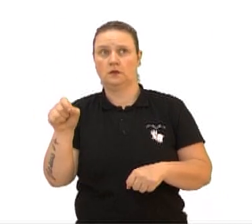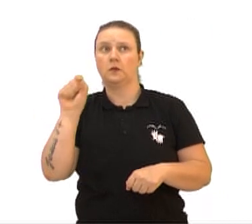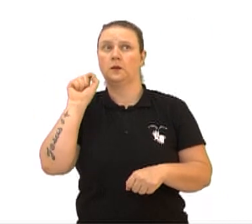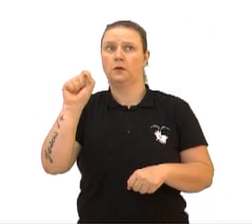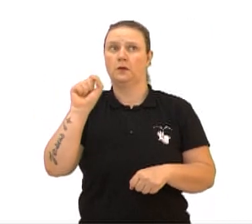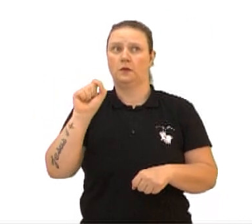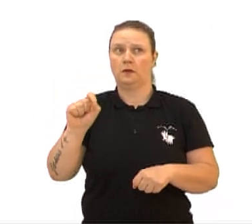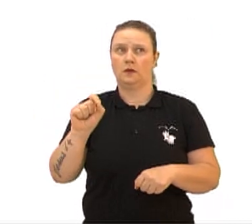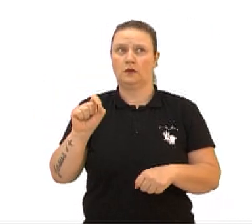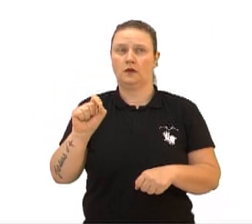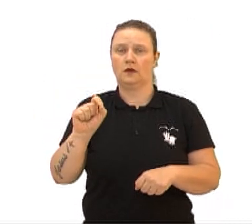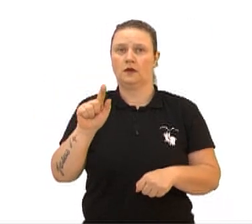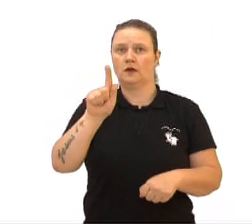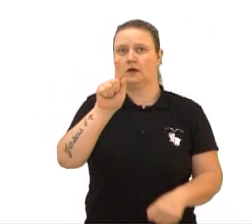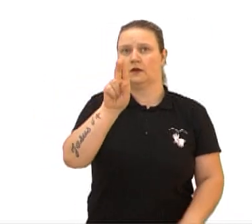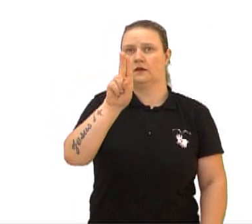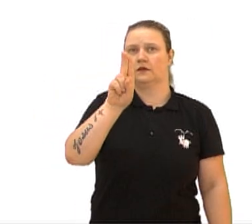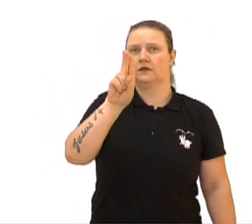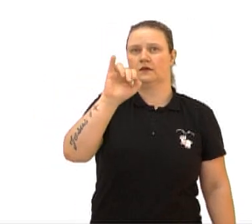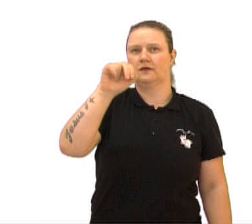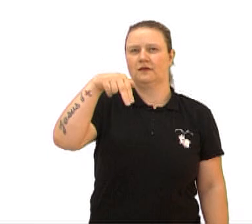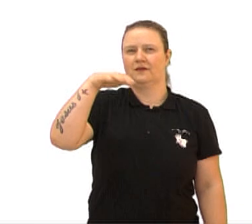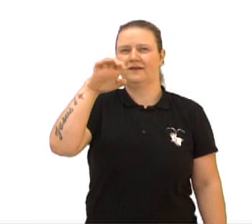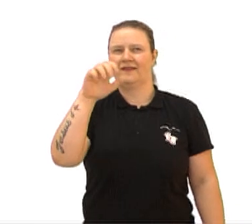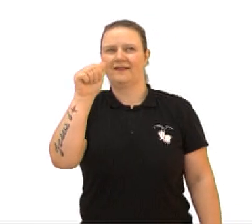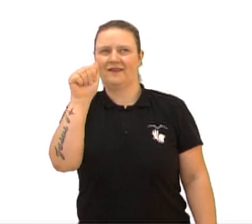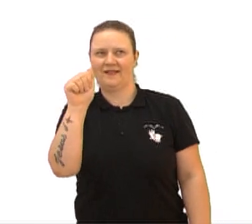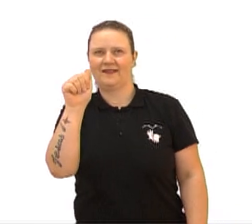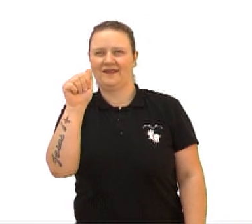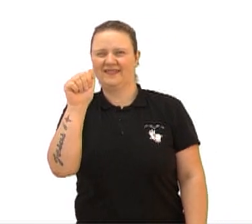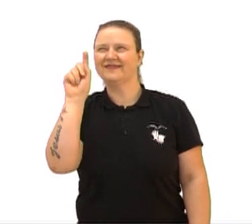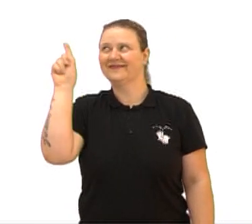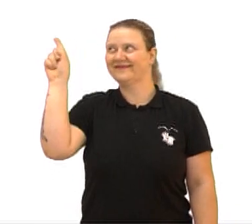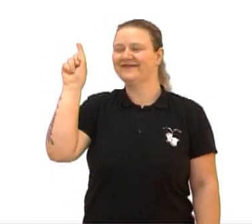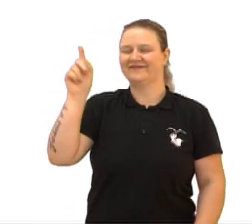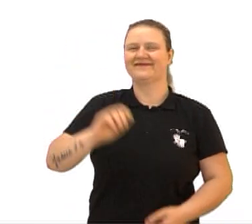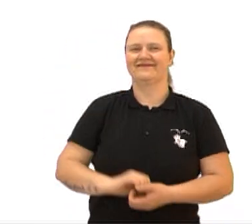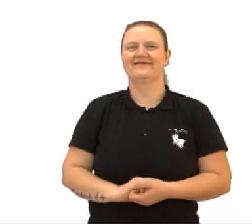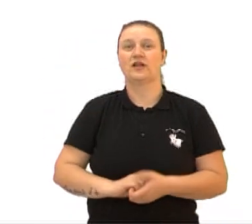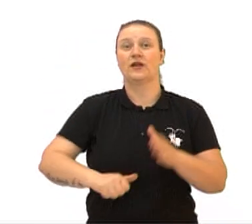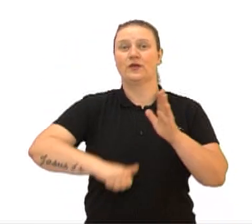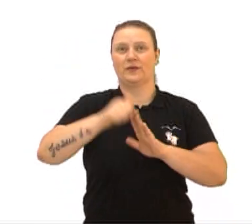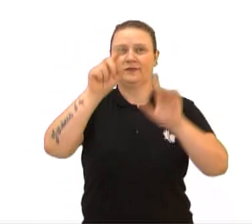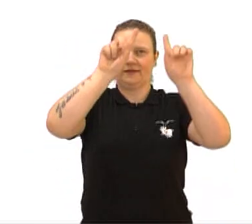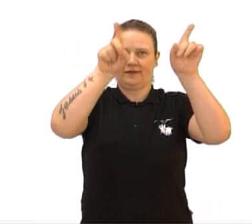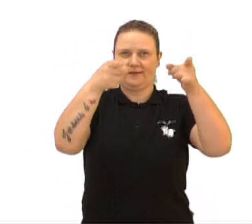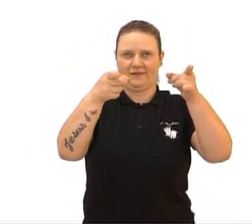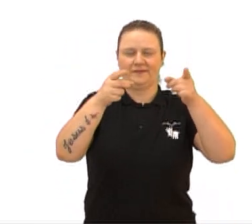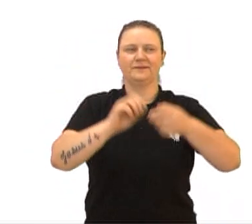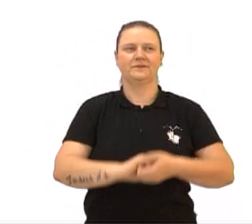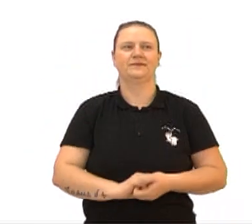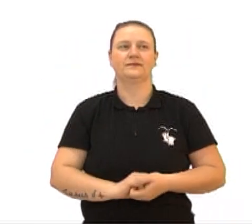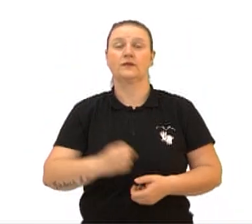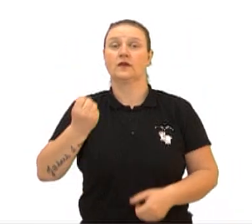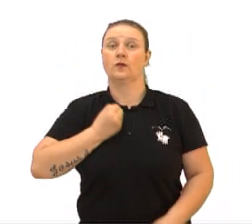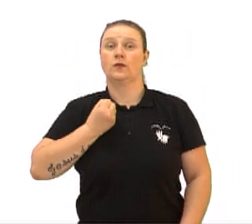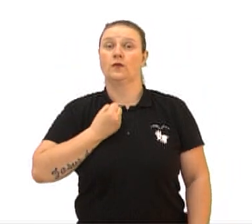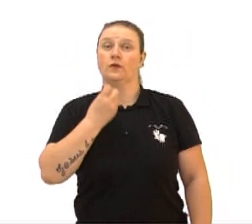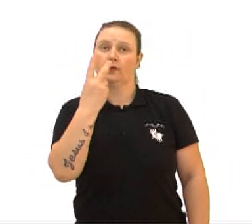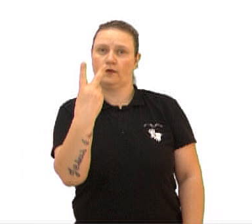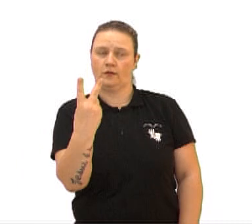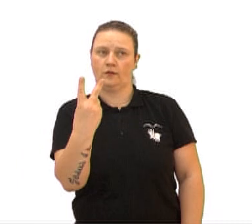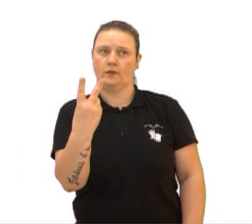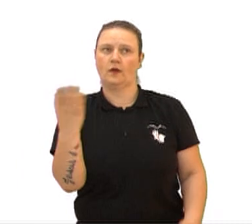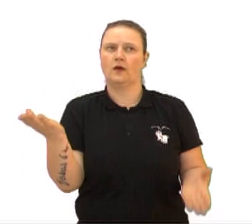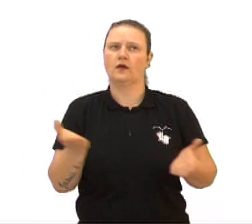que é a Guiné Equatorial. Então, a primeira alternativa. E El